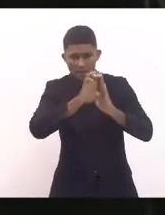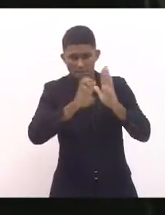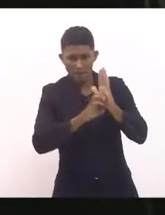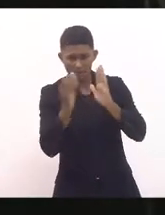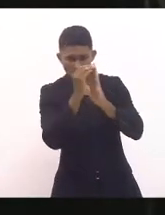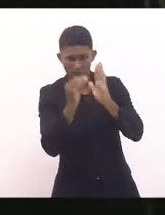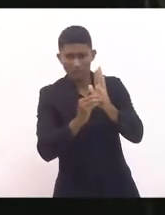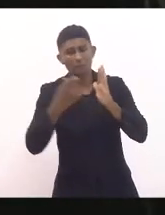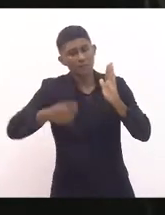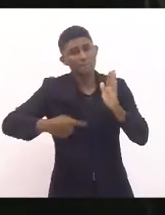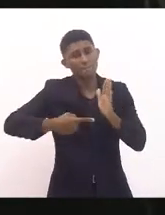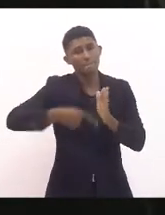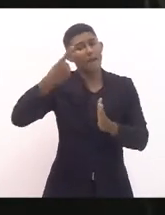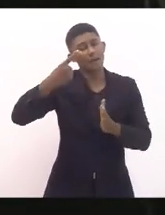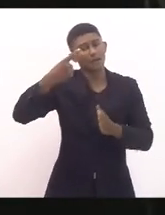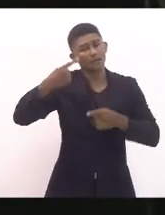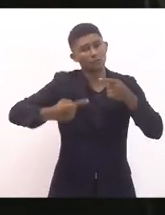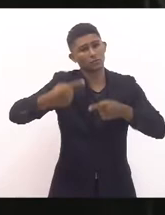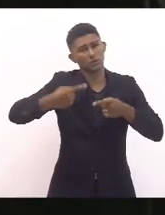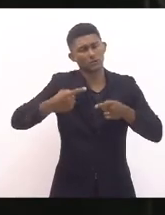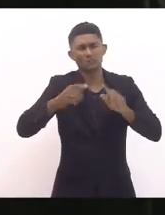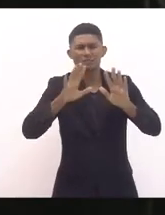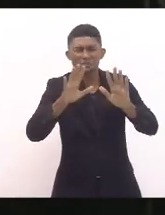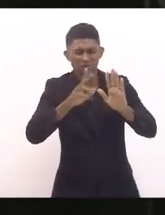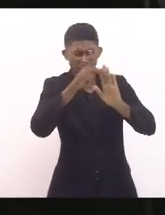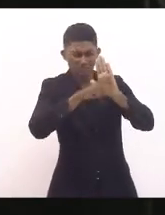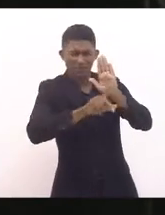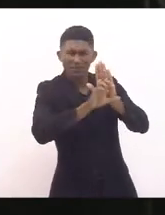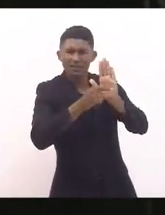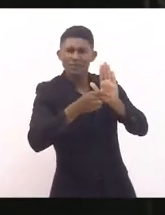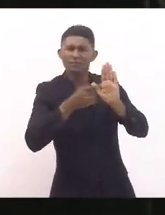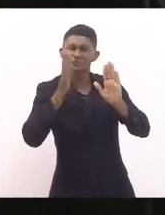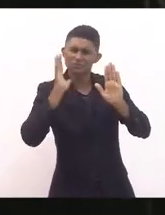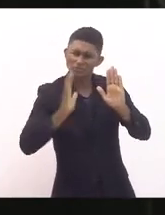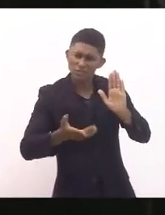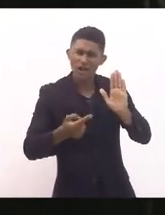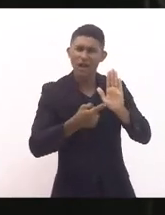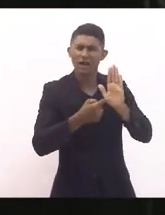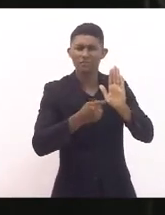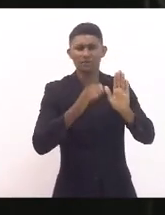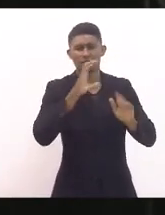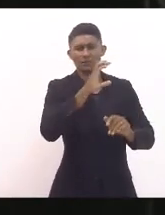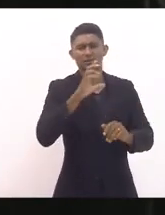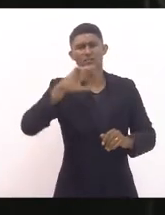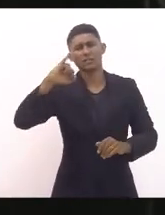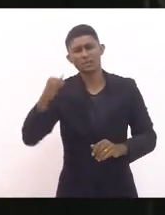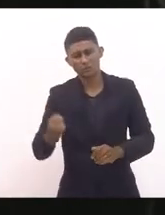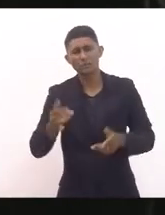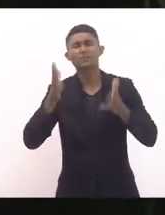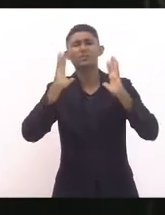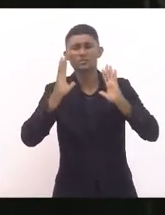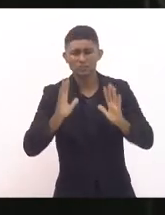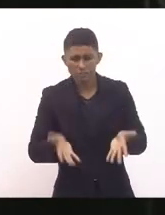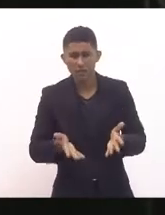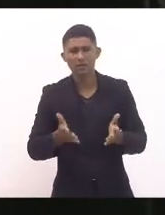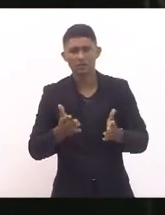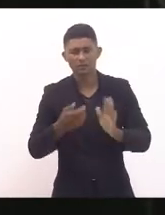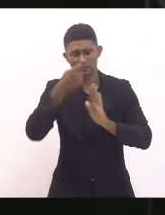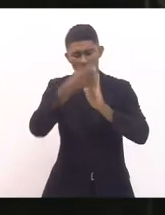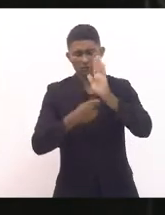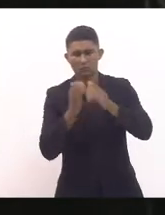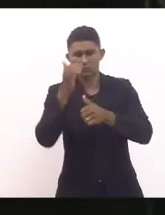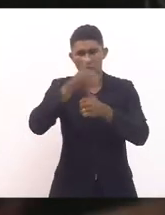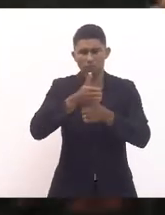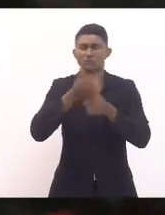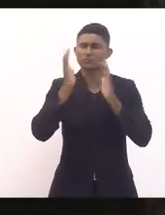discussão e não colocar emenda no projeto a partir do momento que a CCJ já tinha apresentado o substitutivo. Deputado